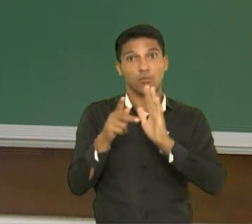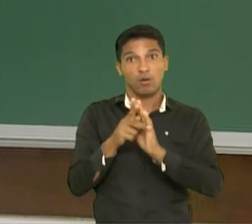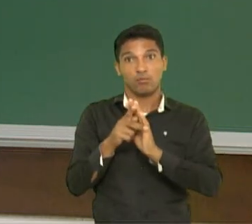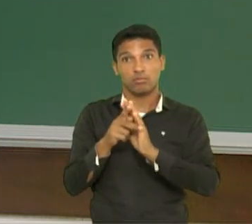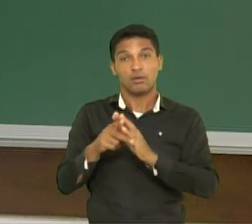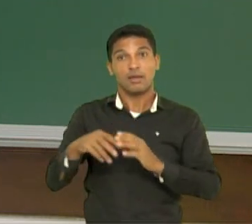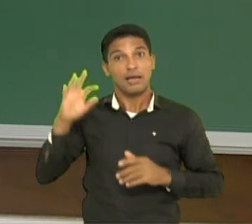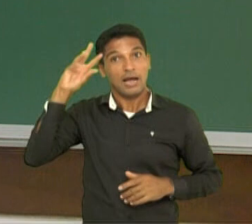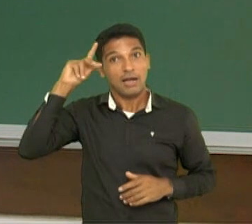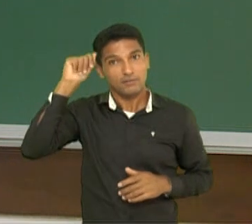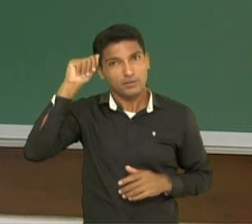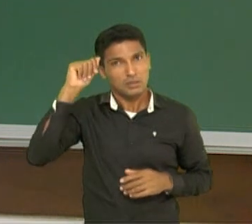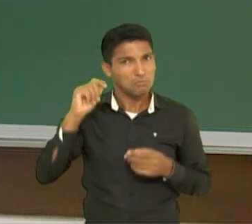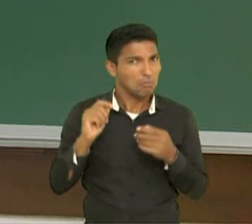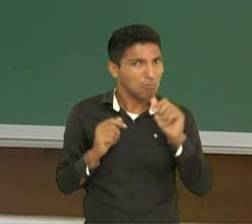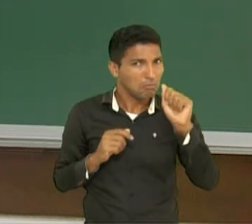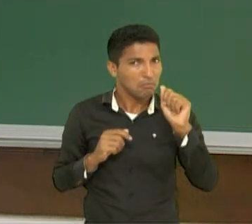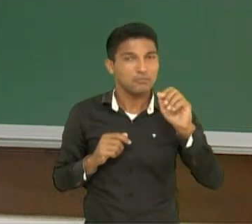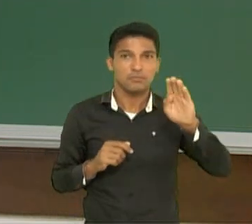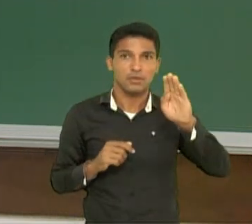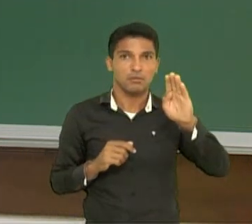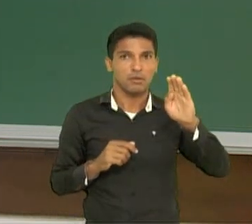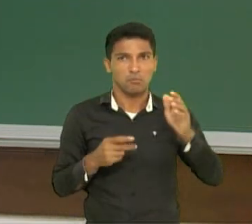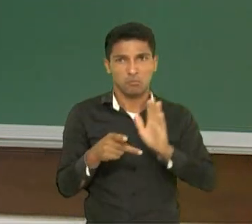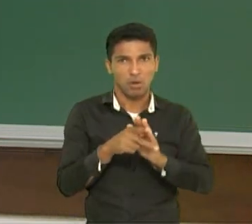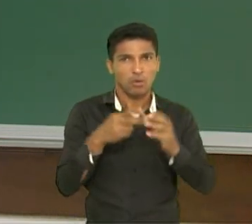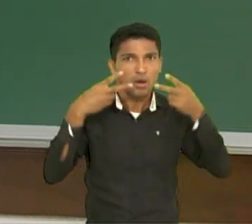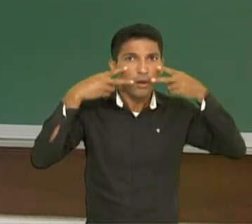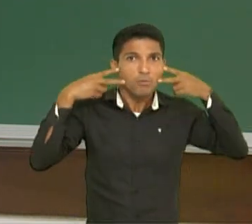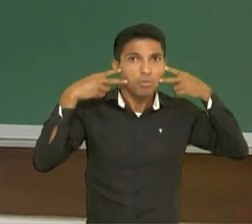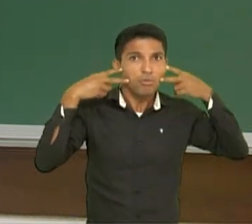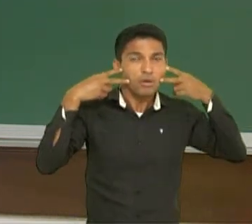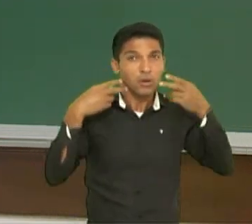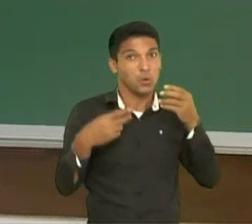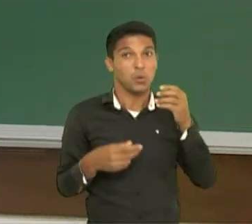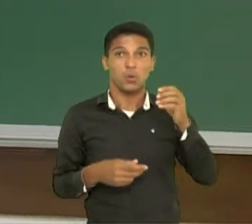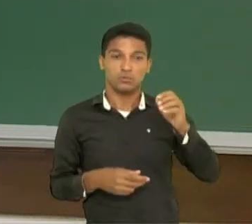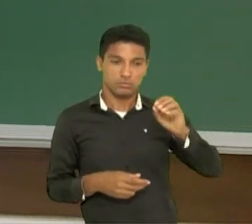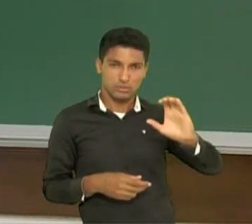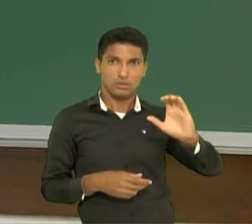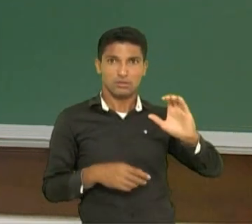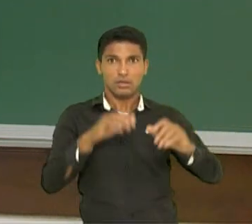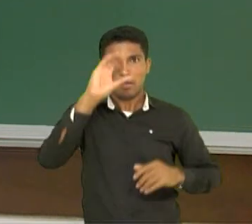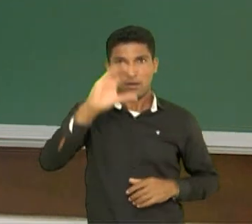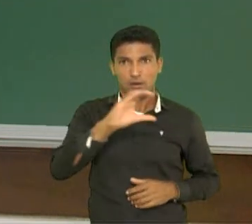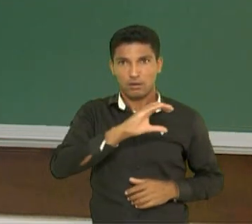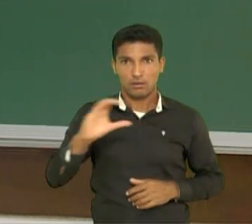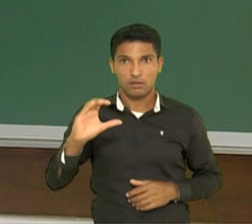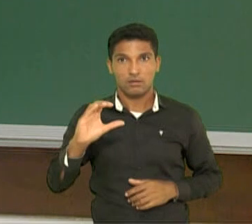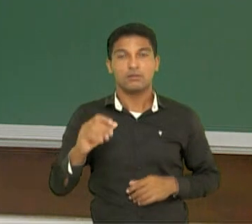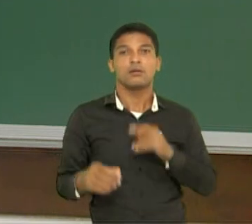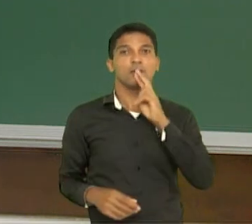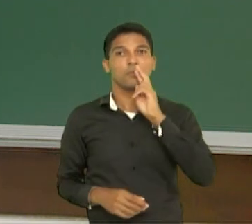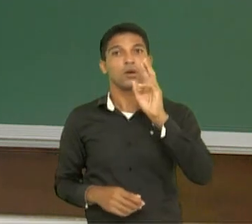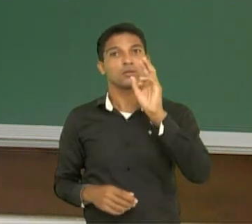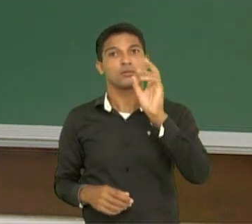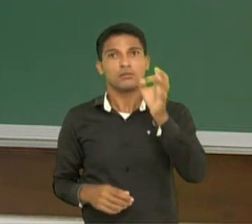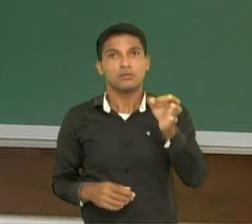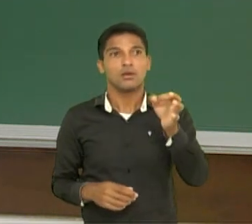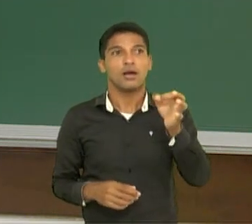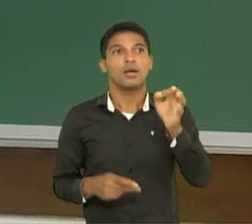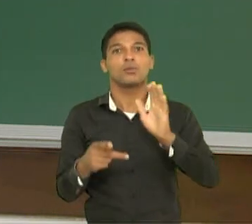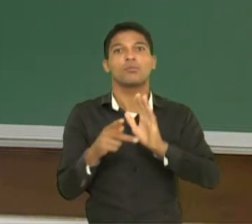africano, uma manifestação indígena ou uma manifestação católica? A resposta correta é uma manifestação